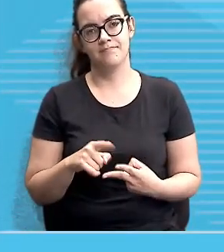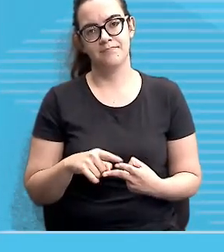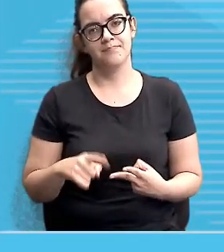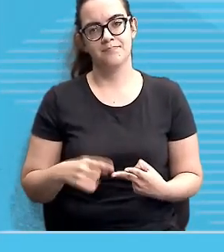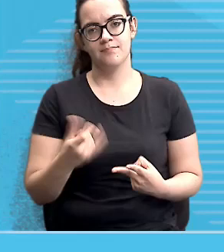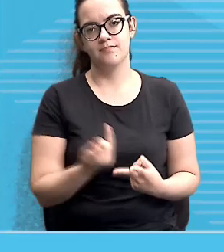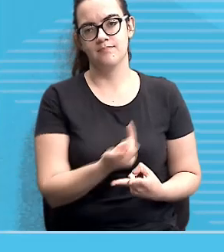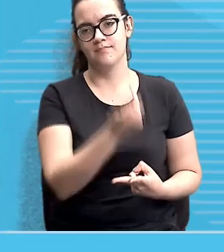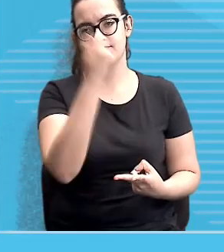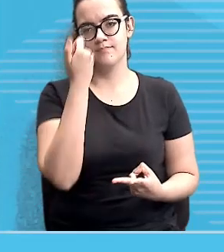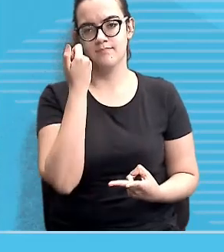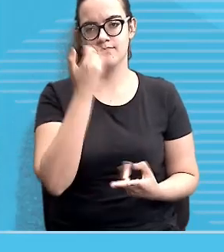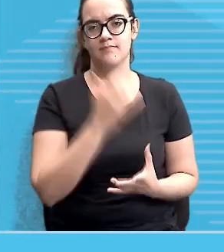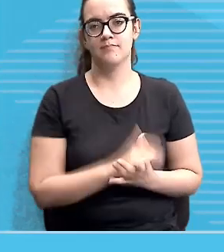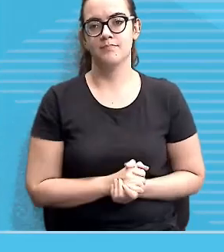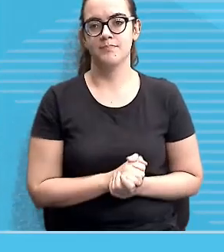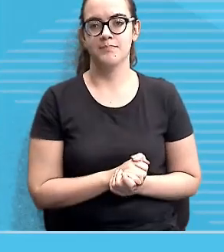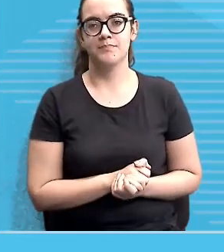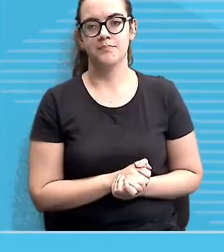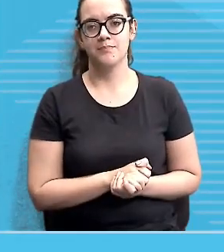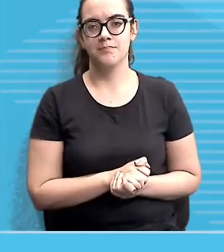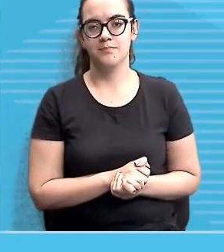vamos para